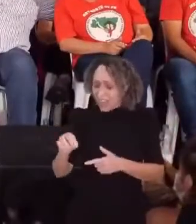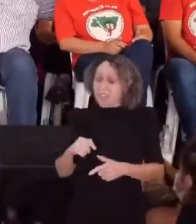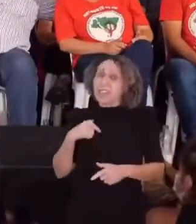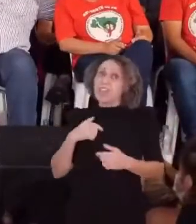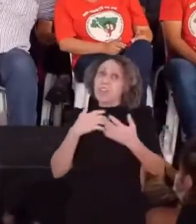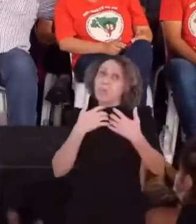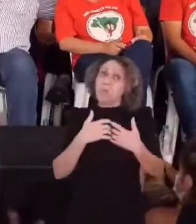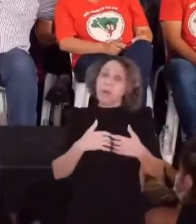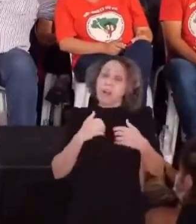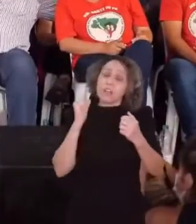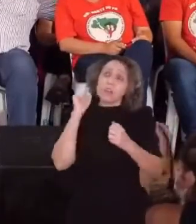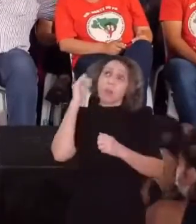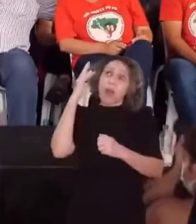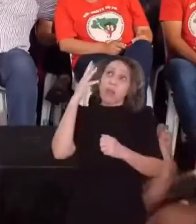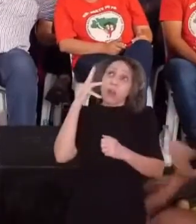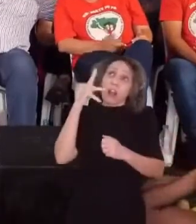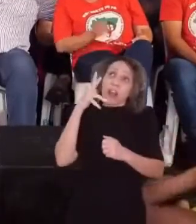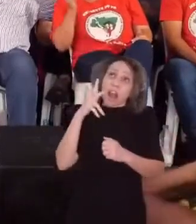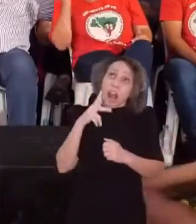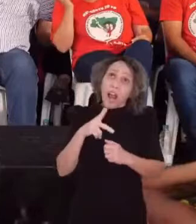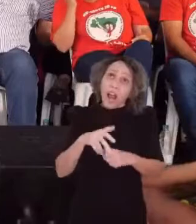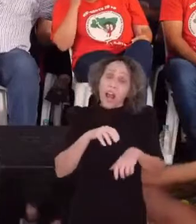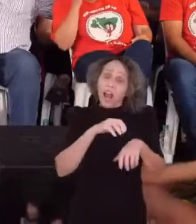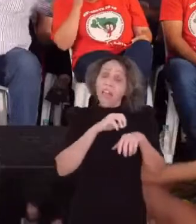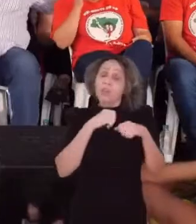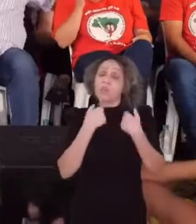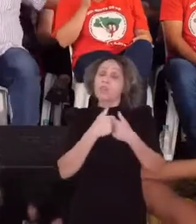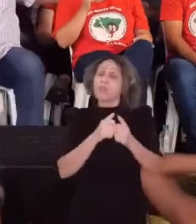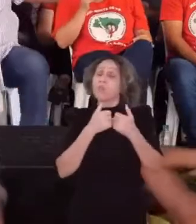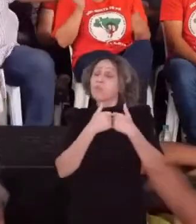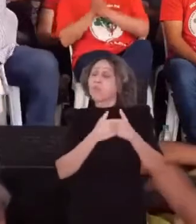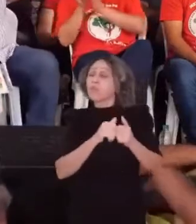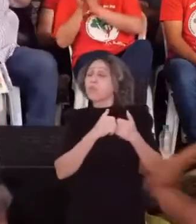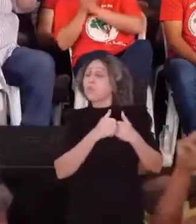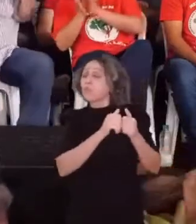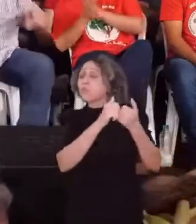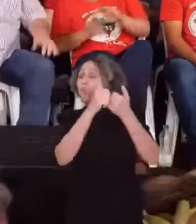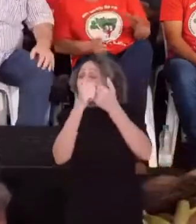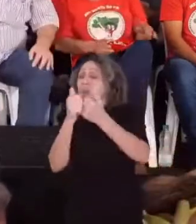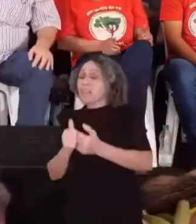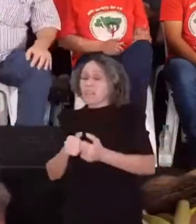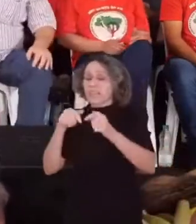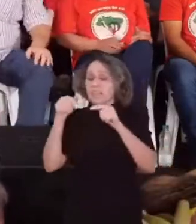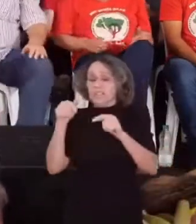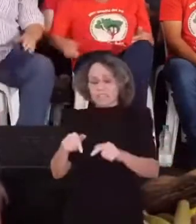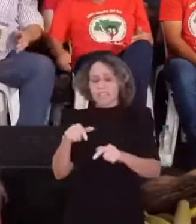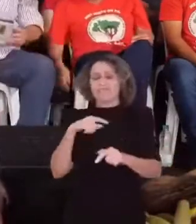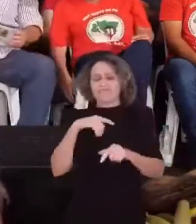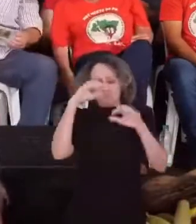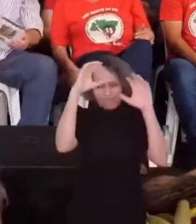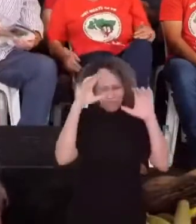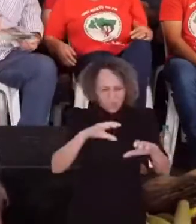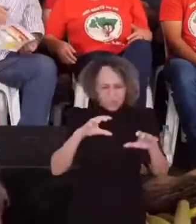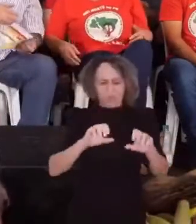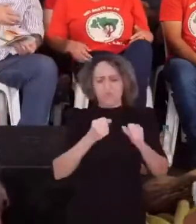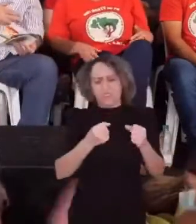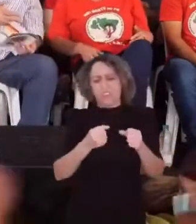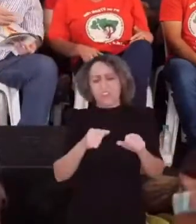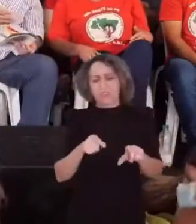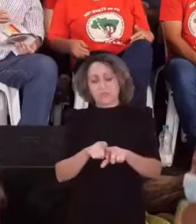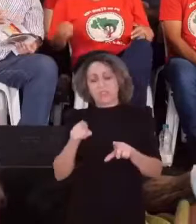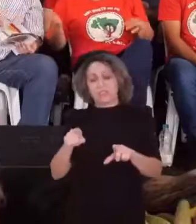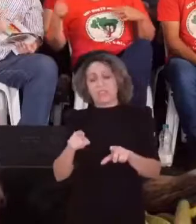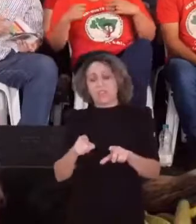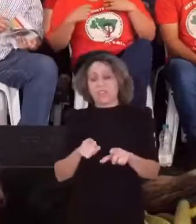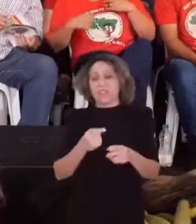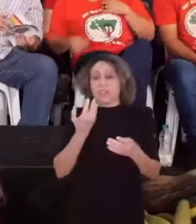se organizaram para receber o nosso Lula lá dentro. Então, é isso, é lutar desde criança, é aprender a ter dignidade, é aprender